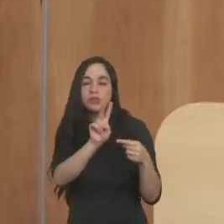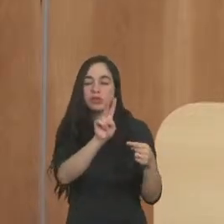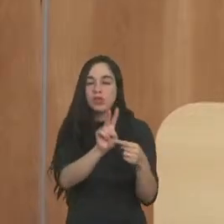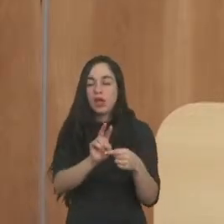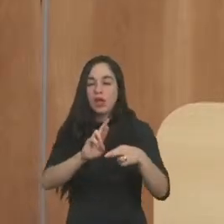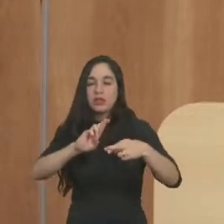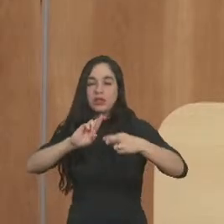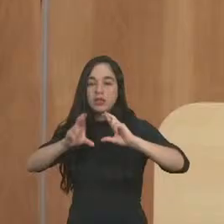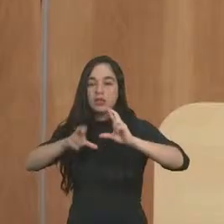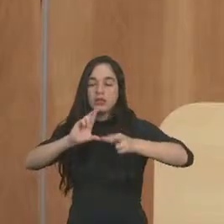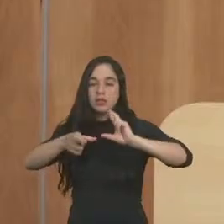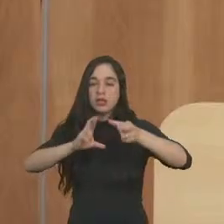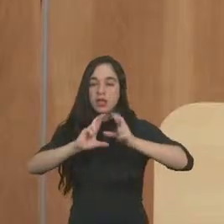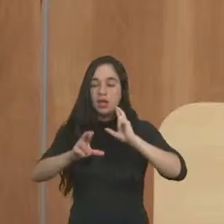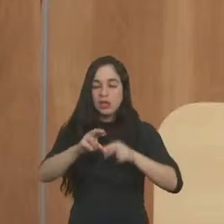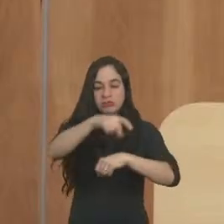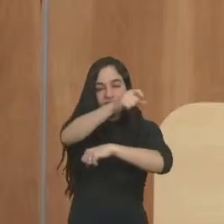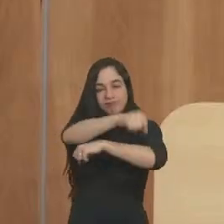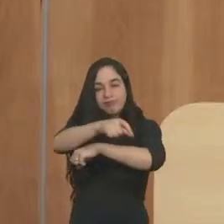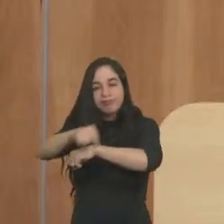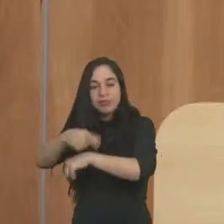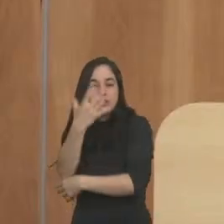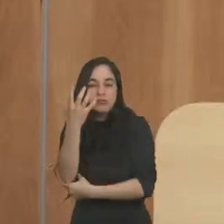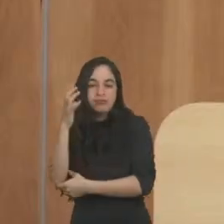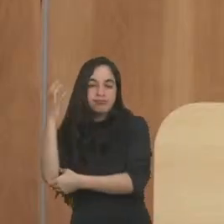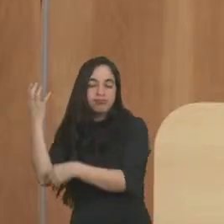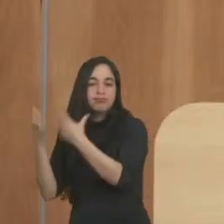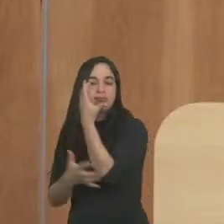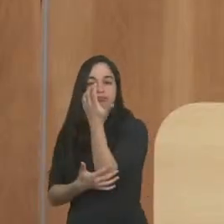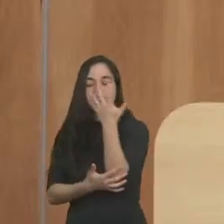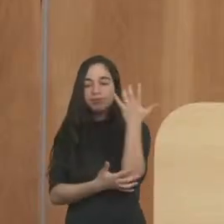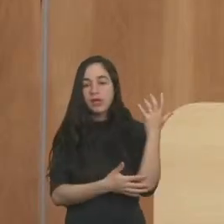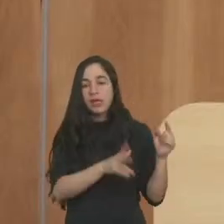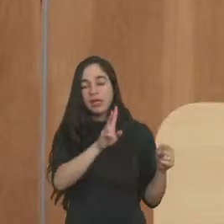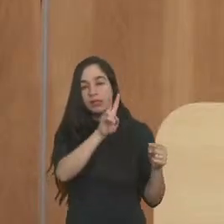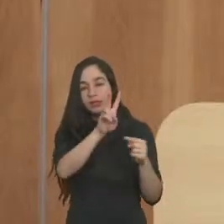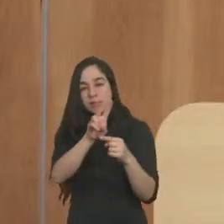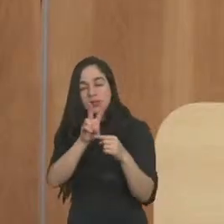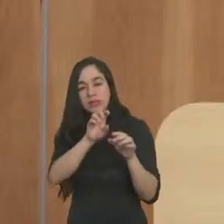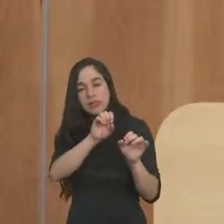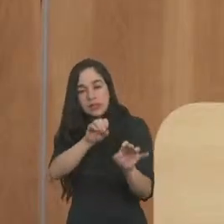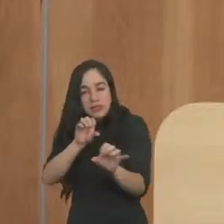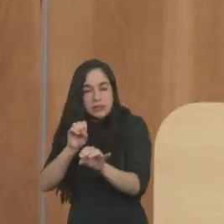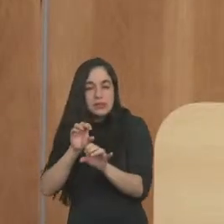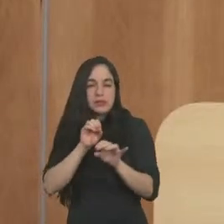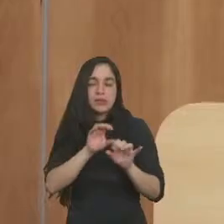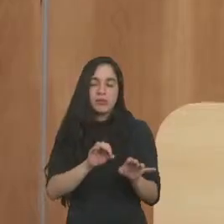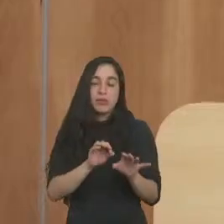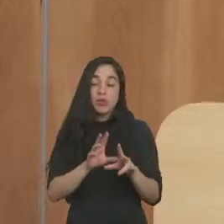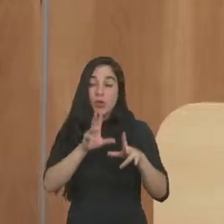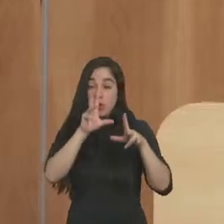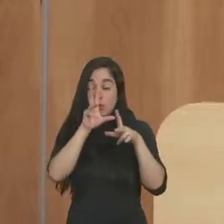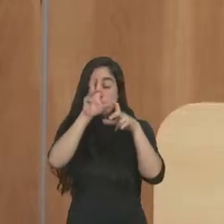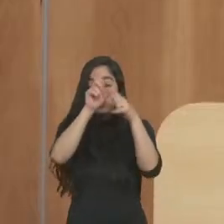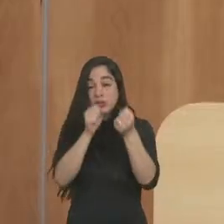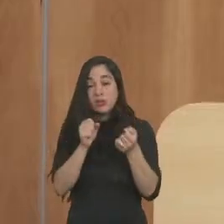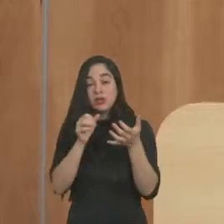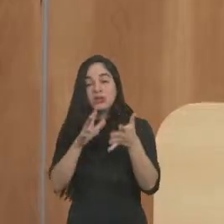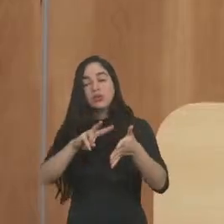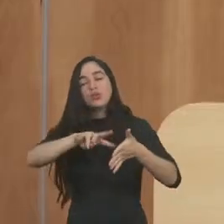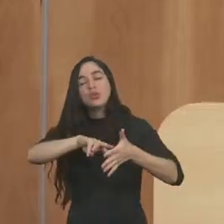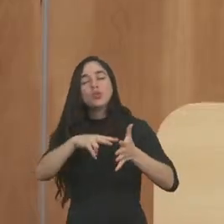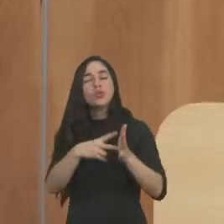reciclagem, reflorestamento e educação ambiental. Fortalecer essas ações significa